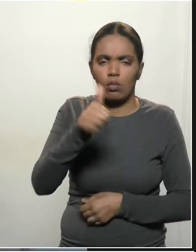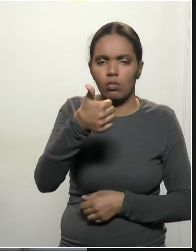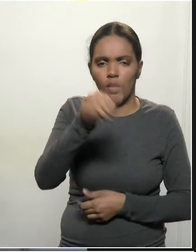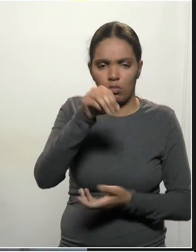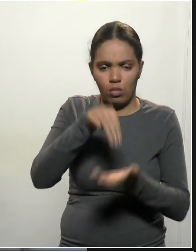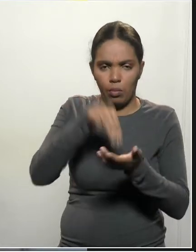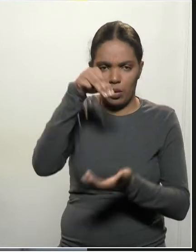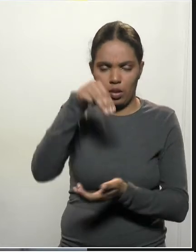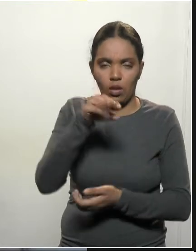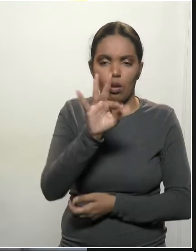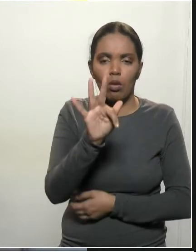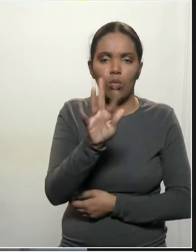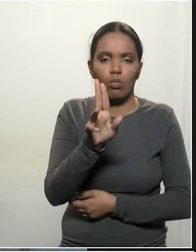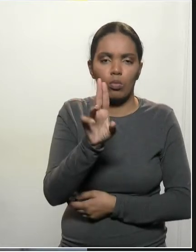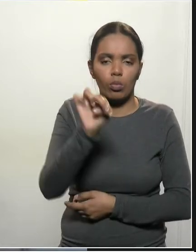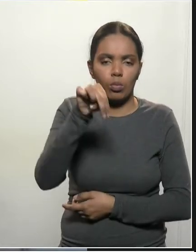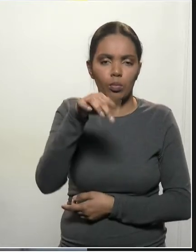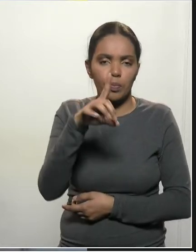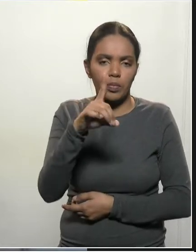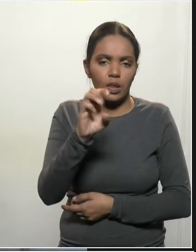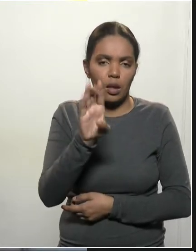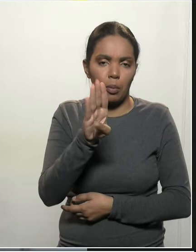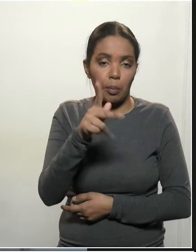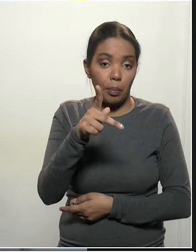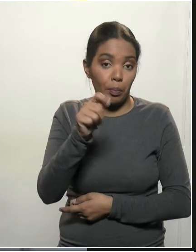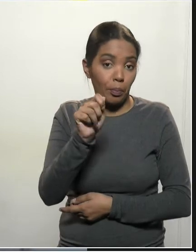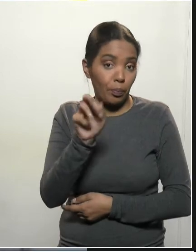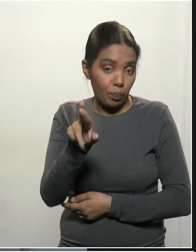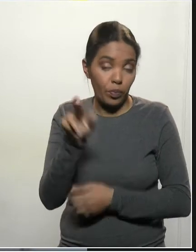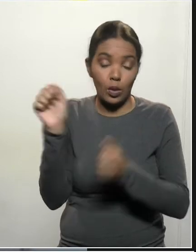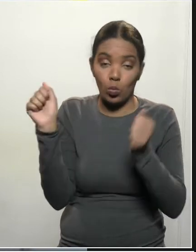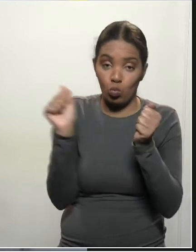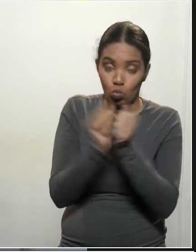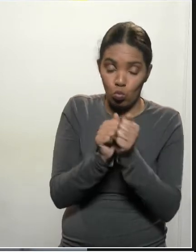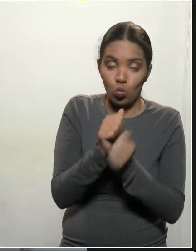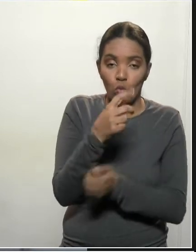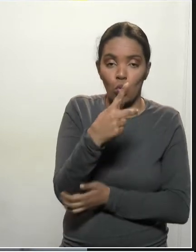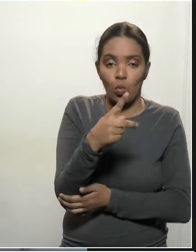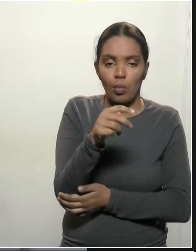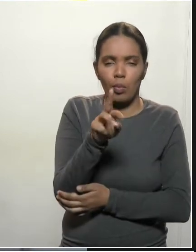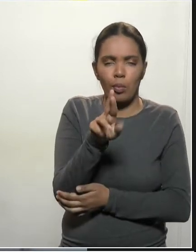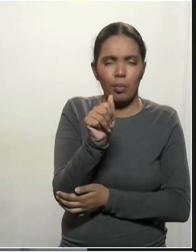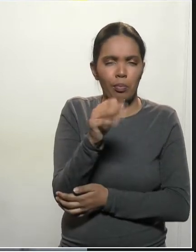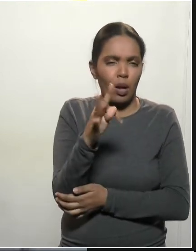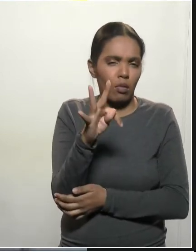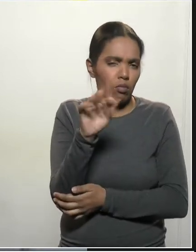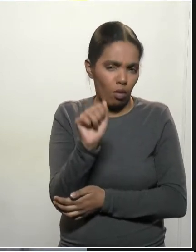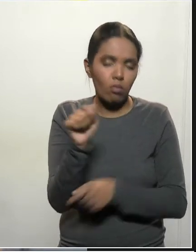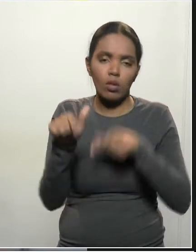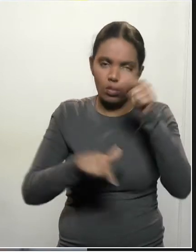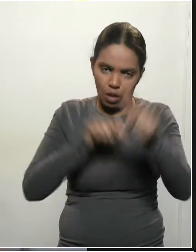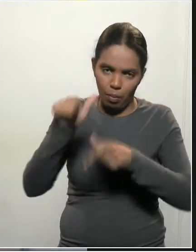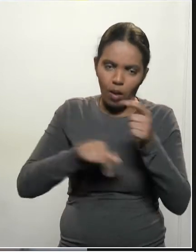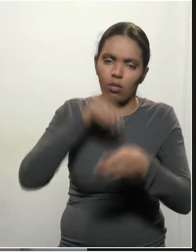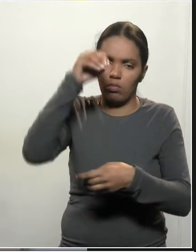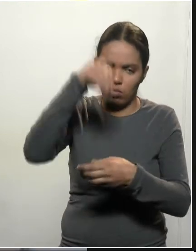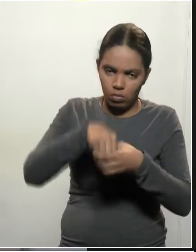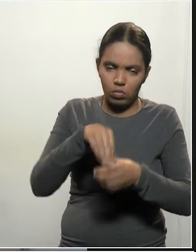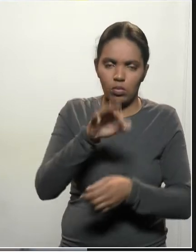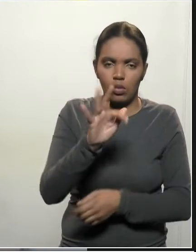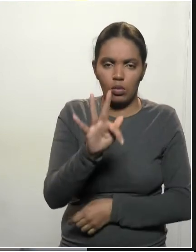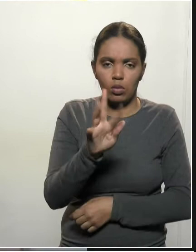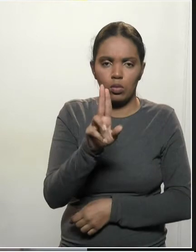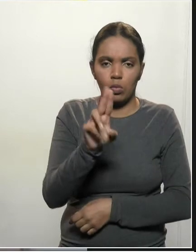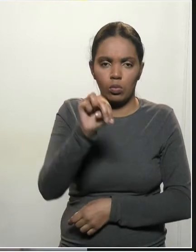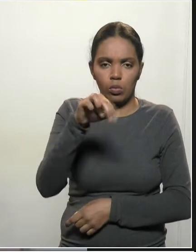Fundepar, o Alessandro, que foi acompanhado pelo Prata, que também é servidor da Fundepar, e também aqui